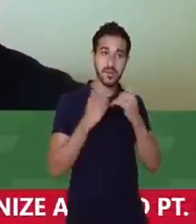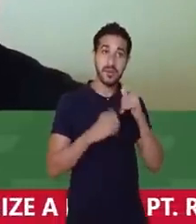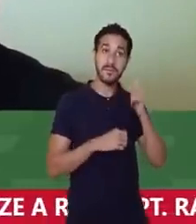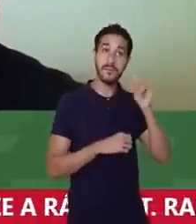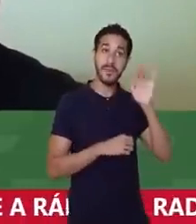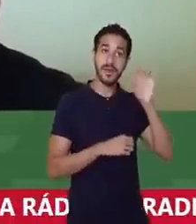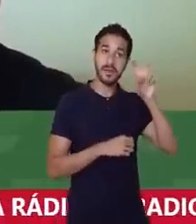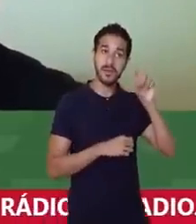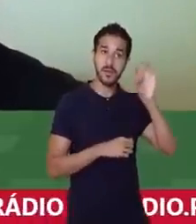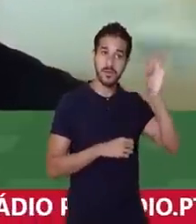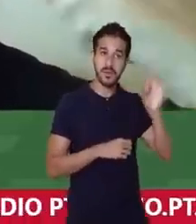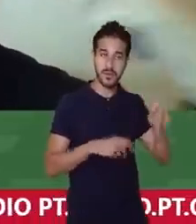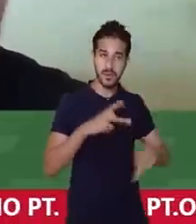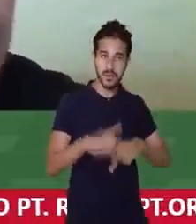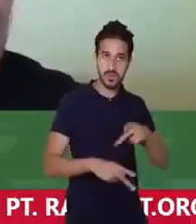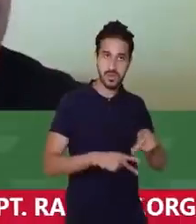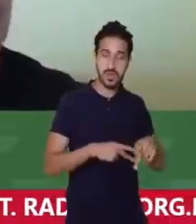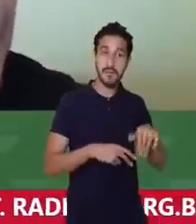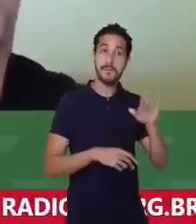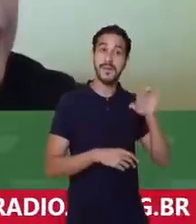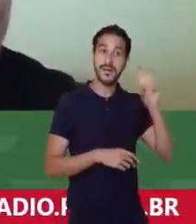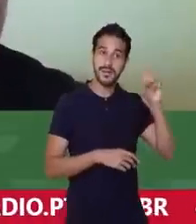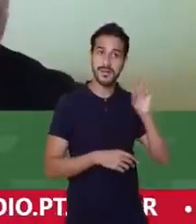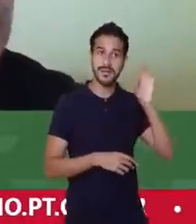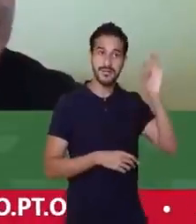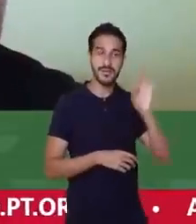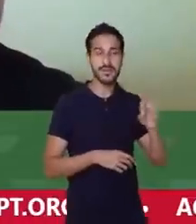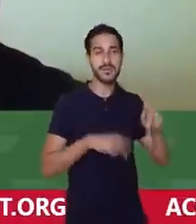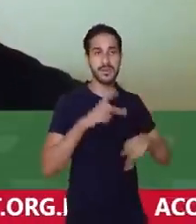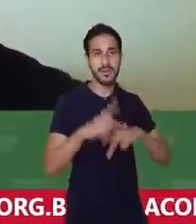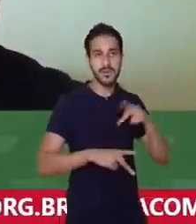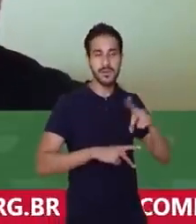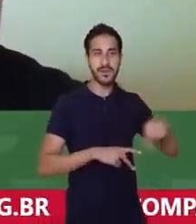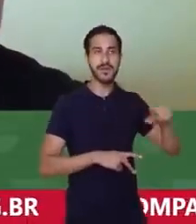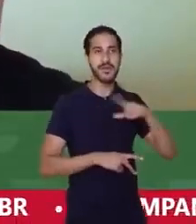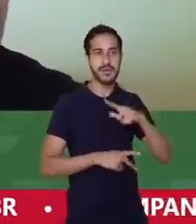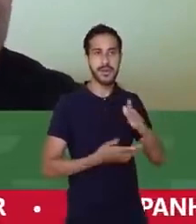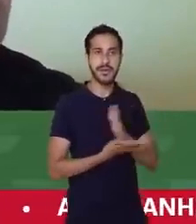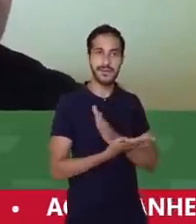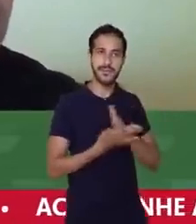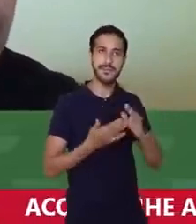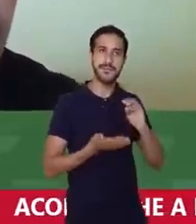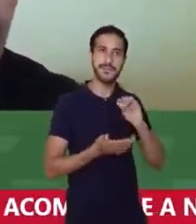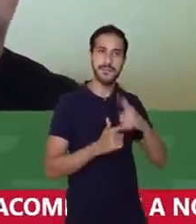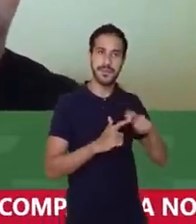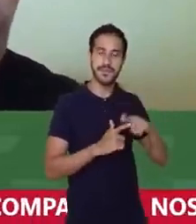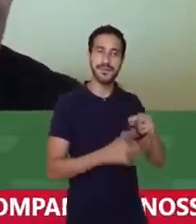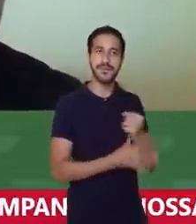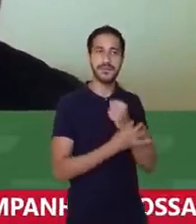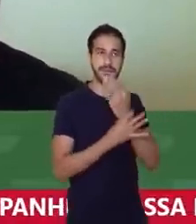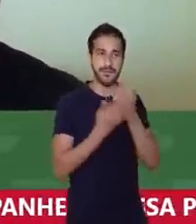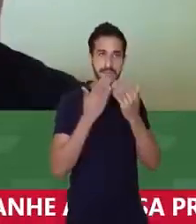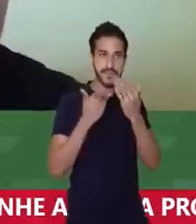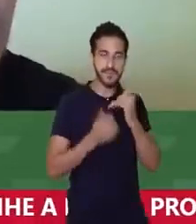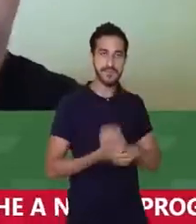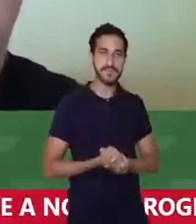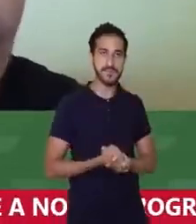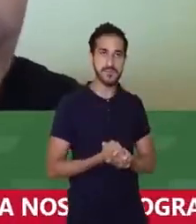da população. Mais da metade da população tem alguma insegurança alimentar.